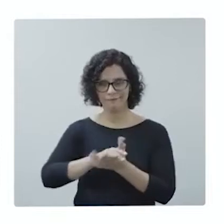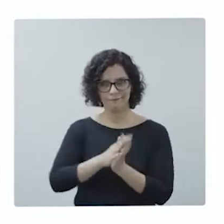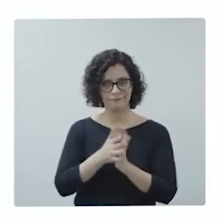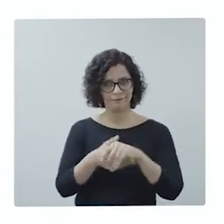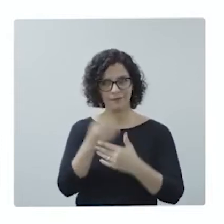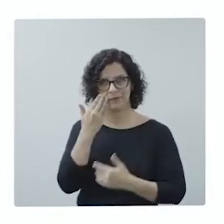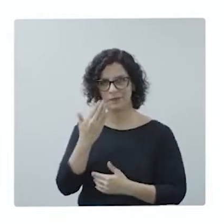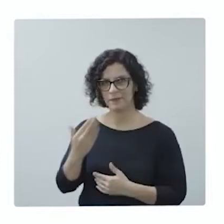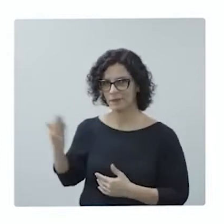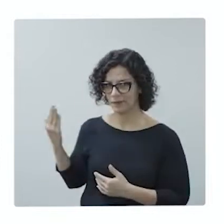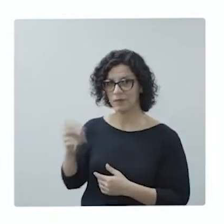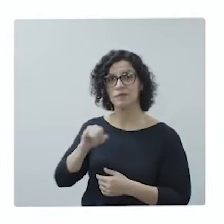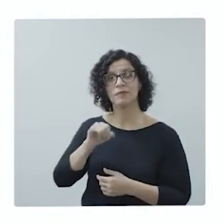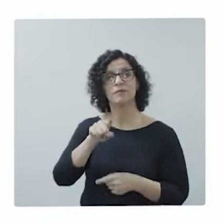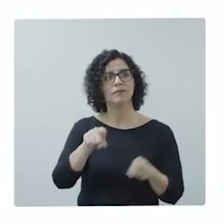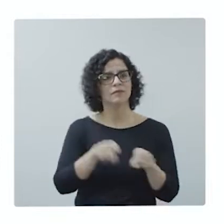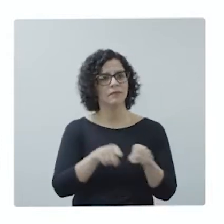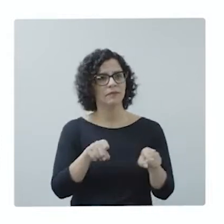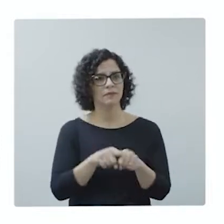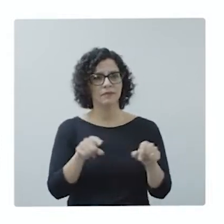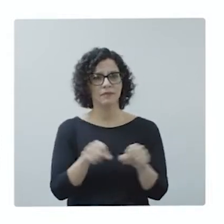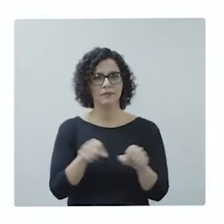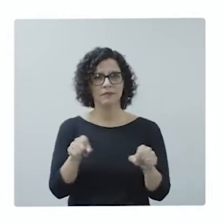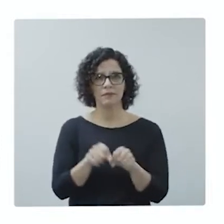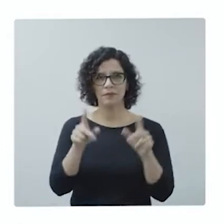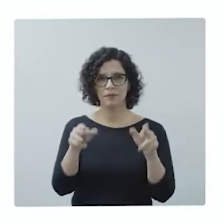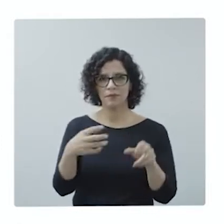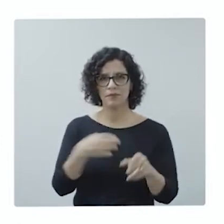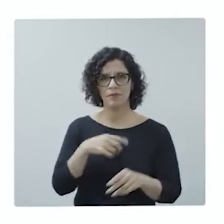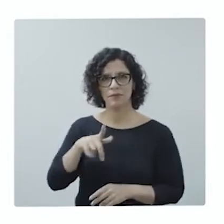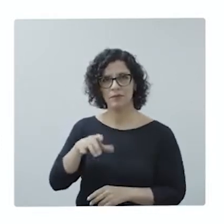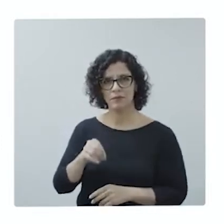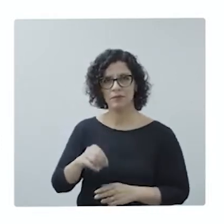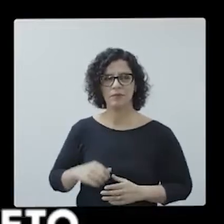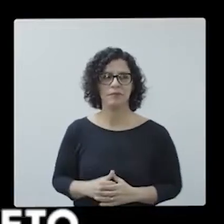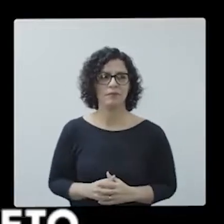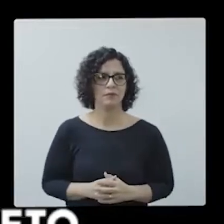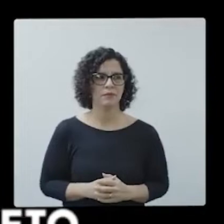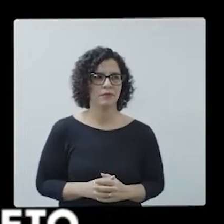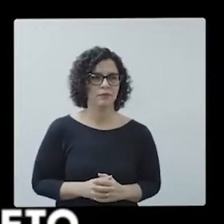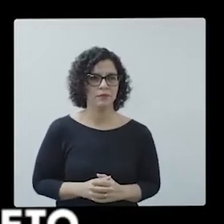Acompanhe, veja se você também faz igual o Léo.